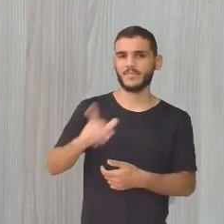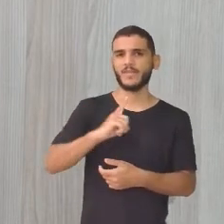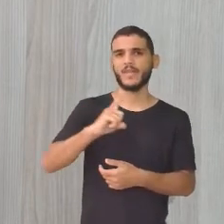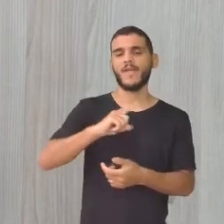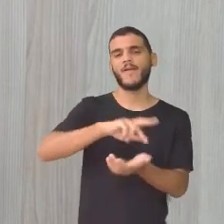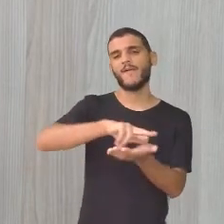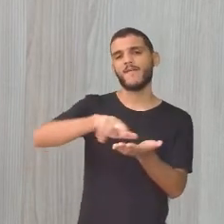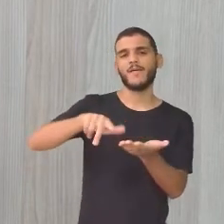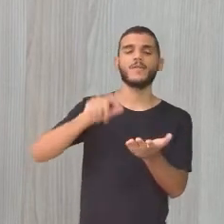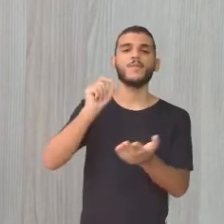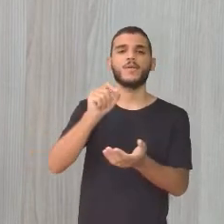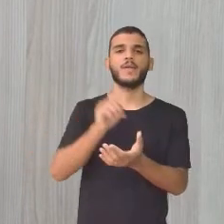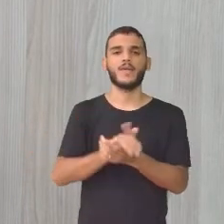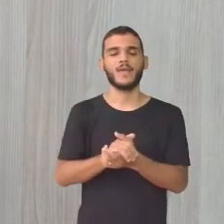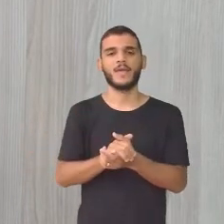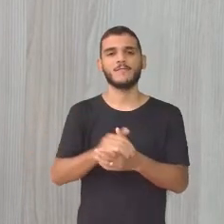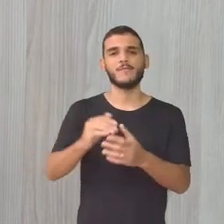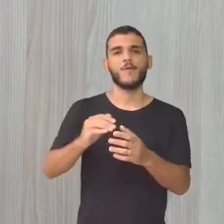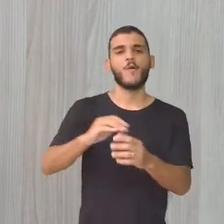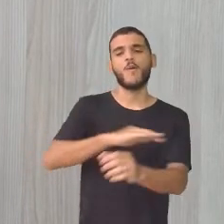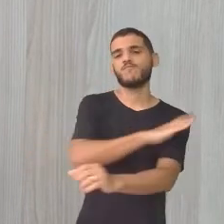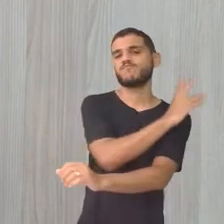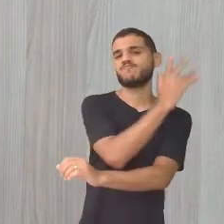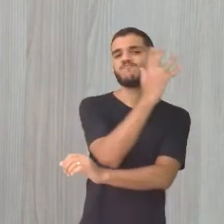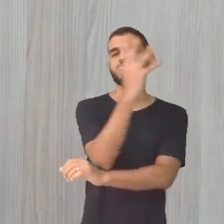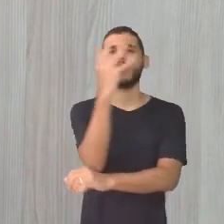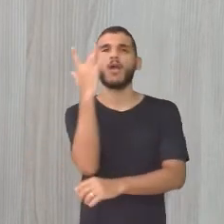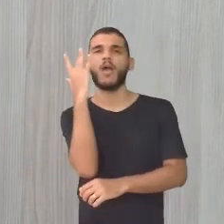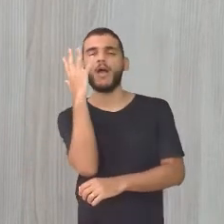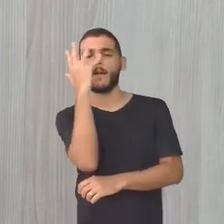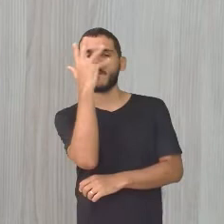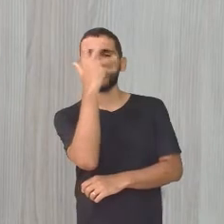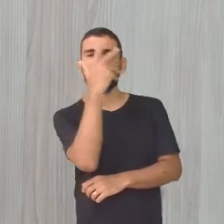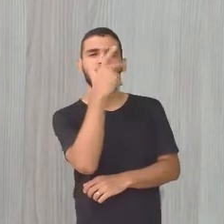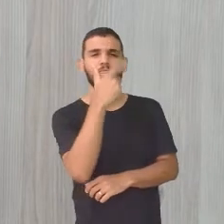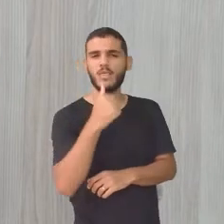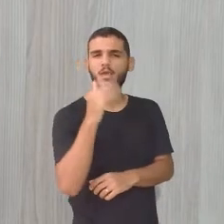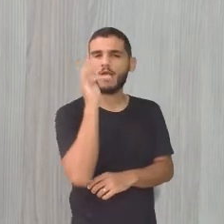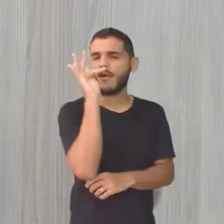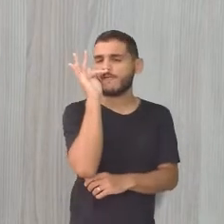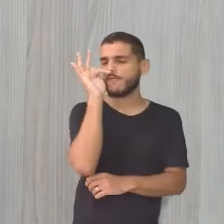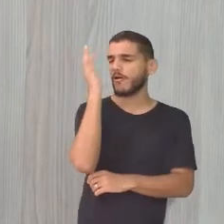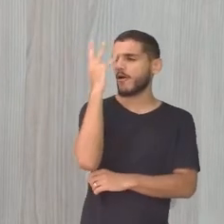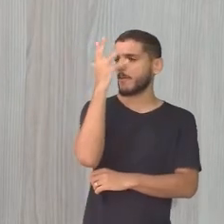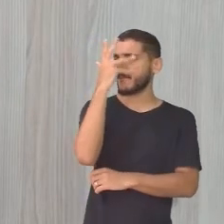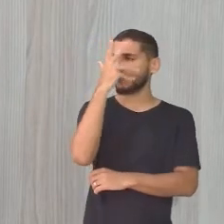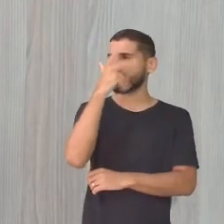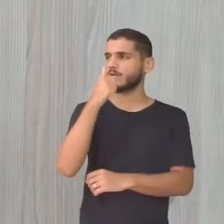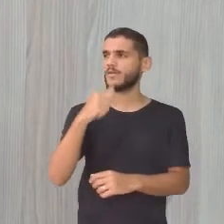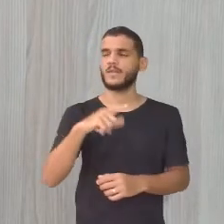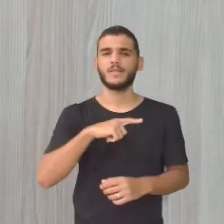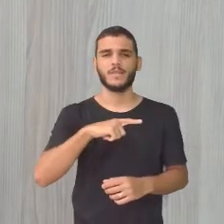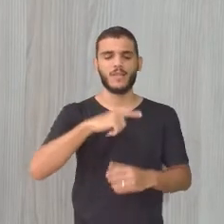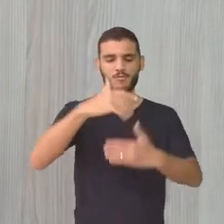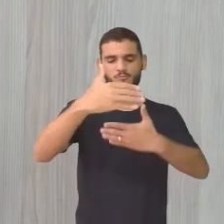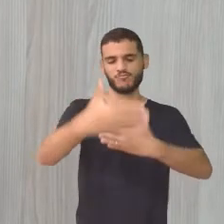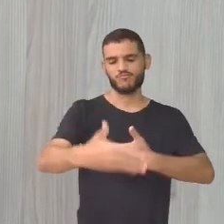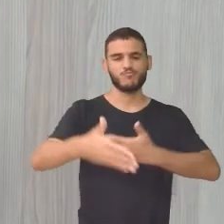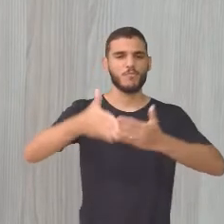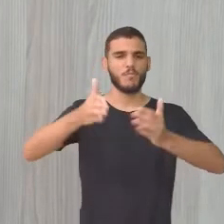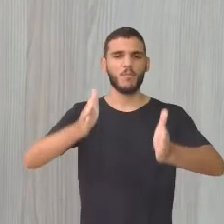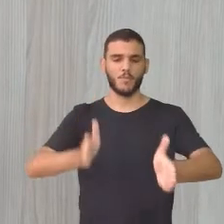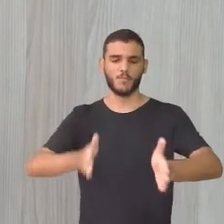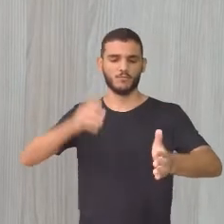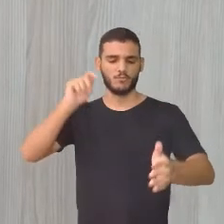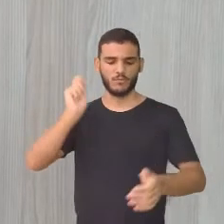uma floresta encantada, sim. com flores inusitadas. A gente também tem o baú de feiticeiro que já remete ao quê?